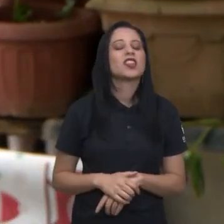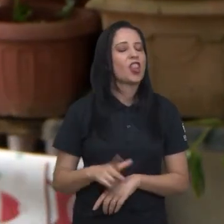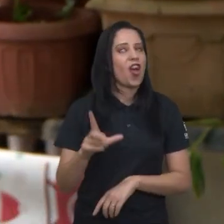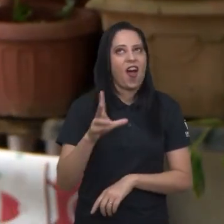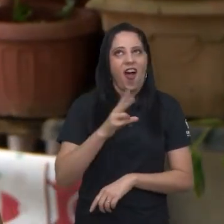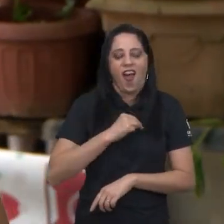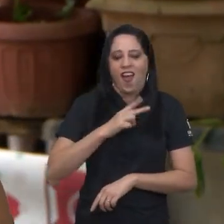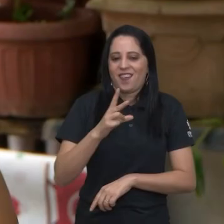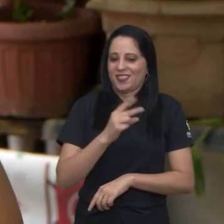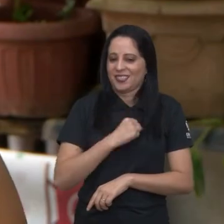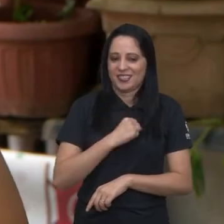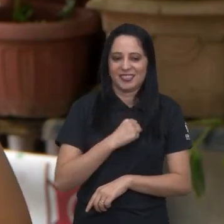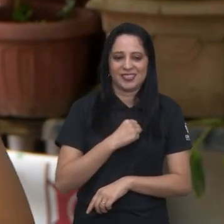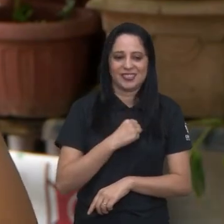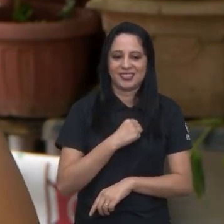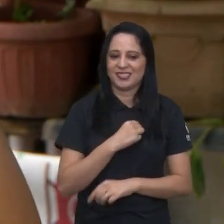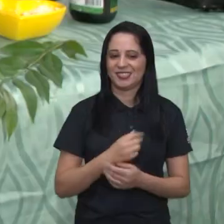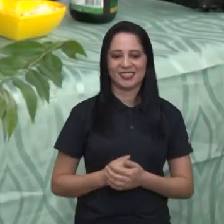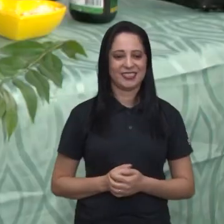Bia.